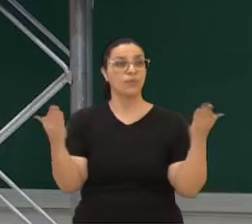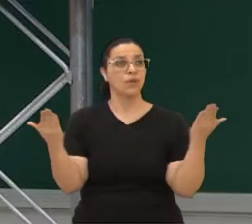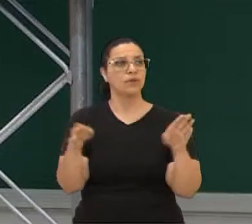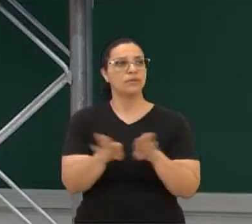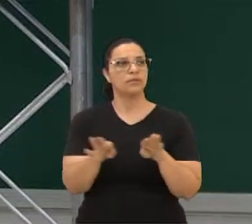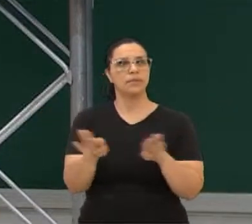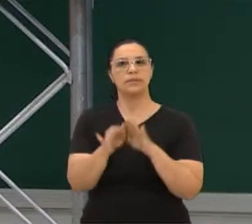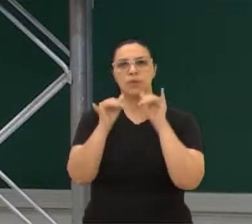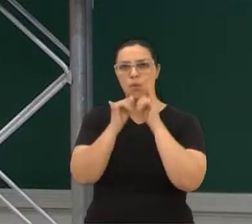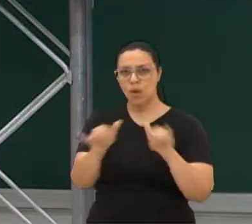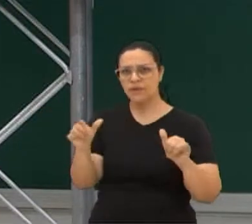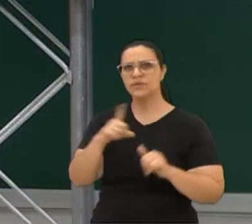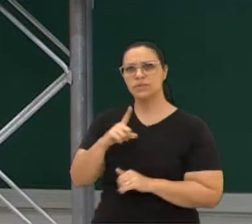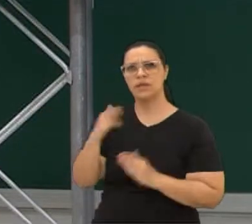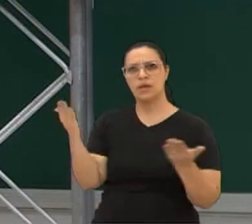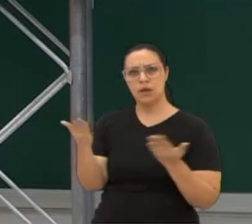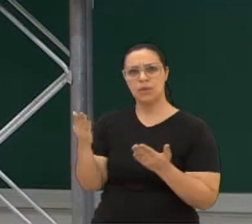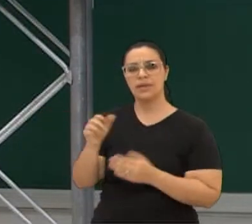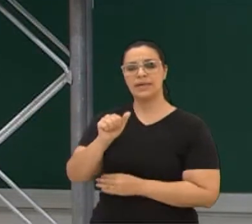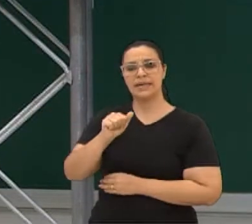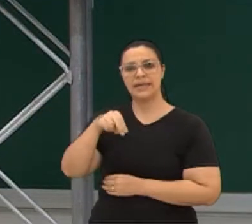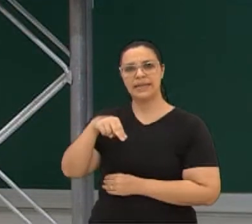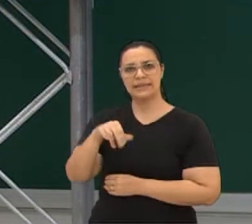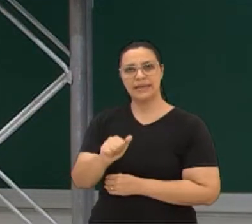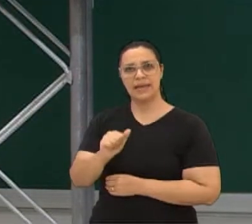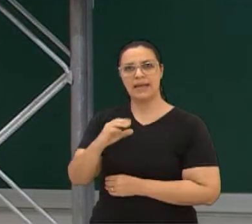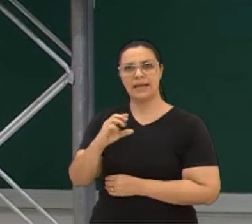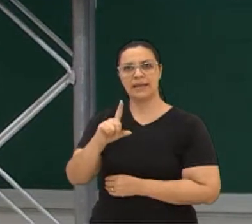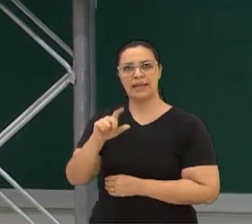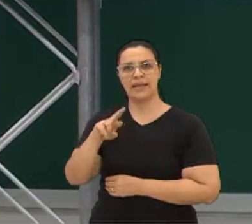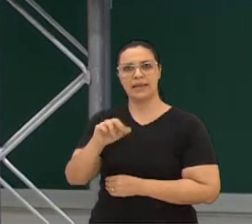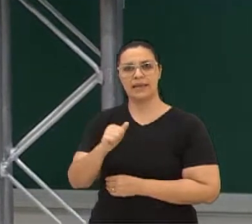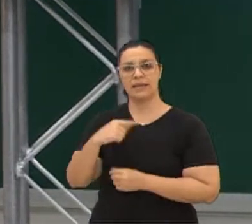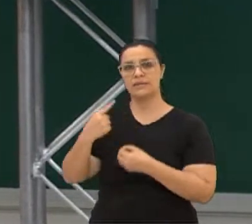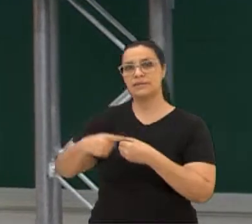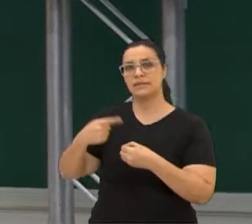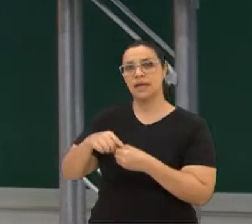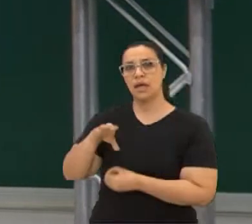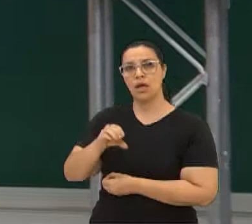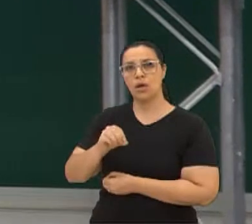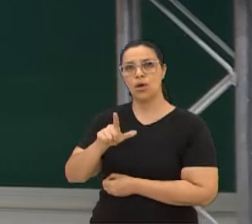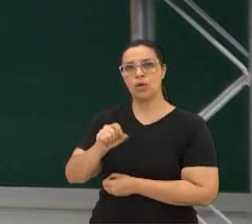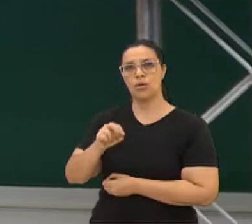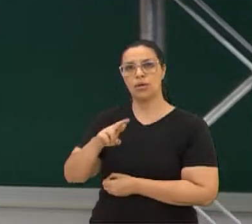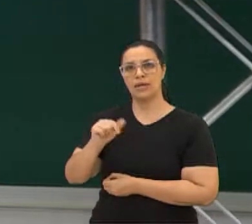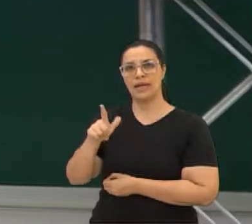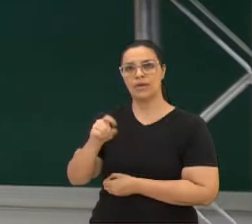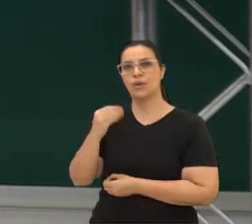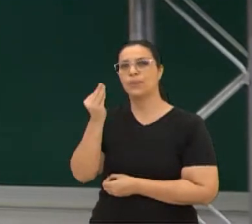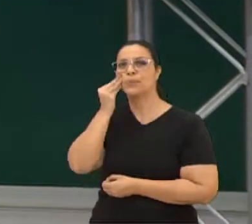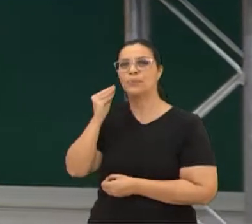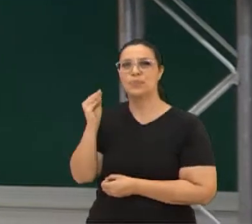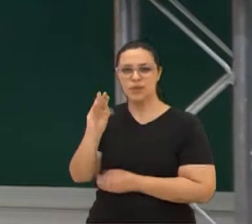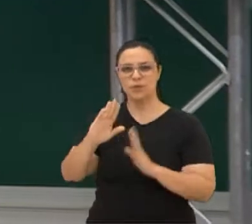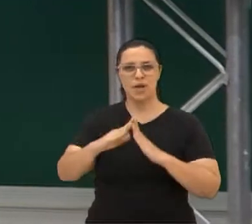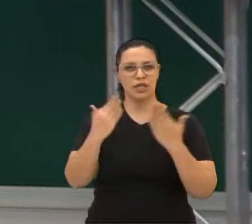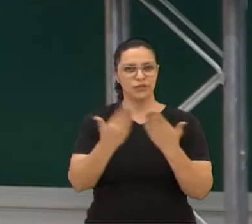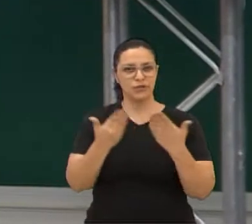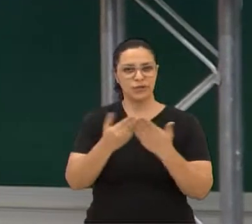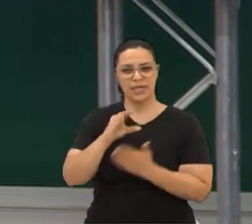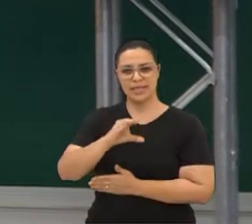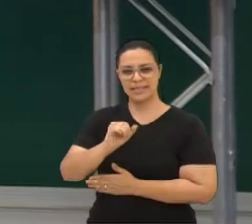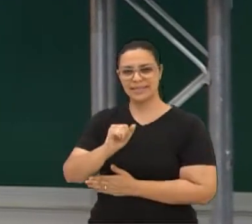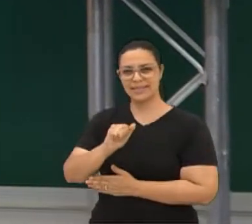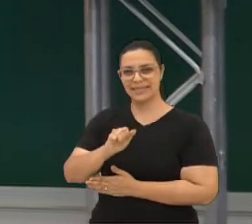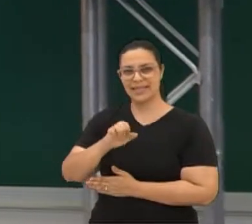eu tenho um recadinho aqui né a Ana Clara moro em Colorado Paraná Manda um beijo para Escola